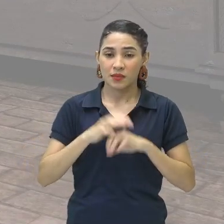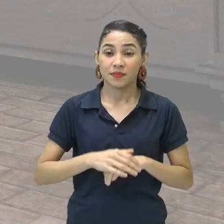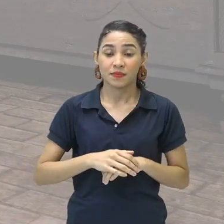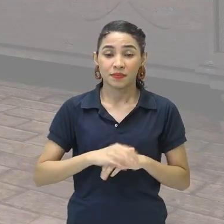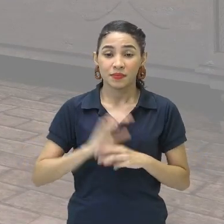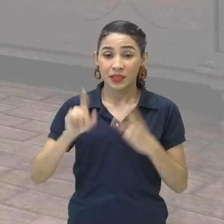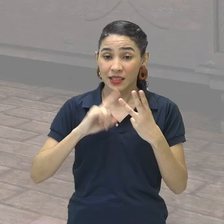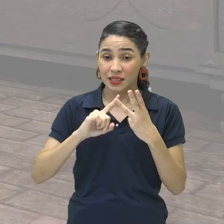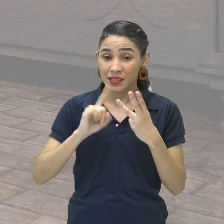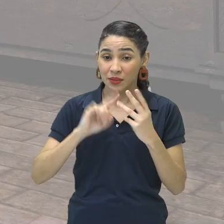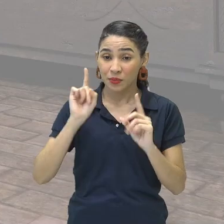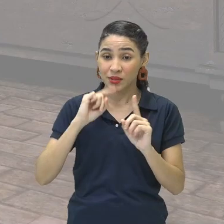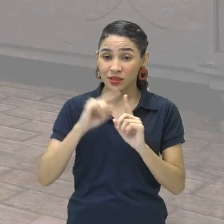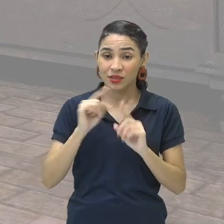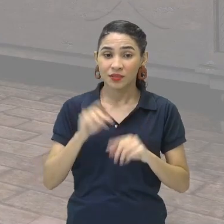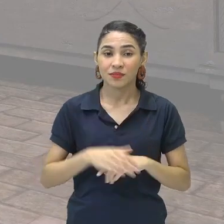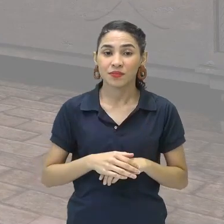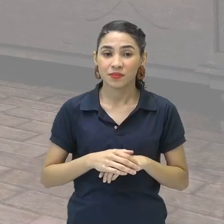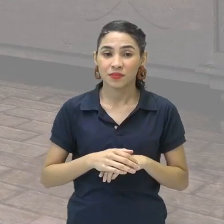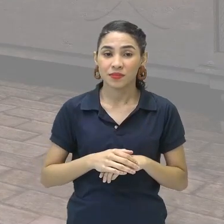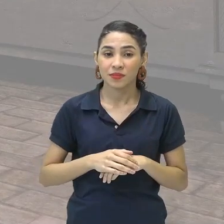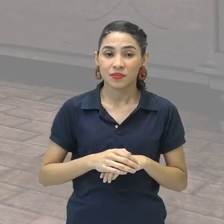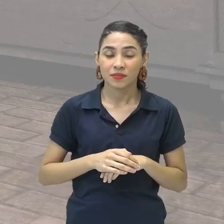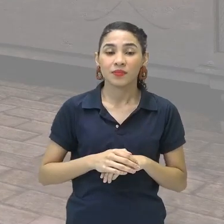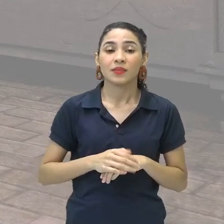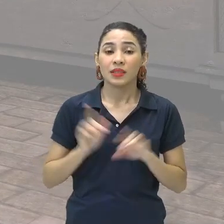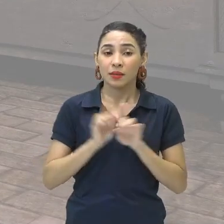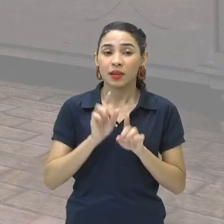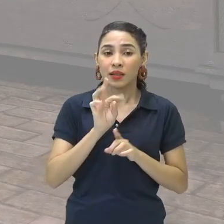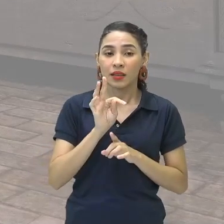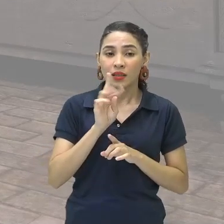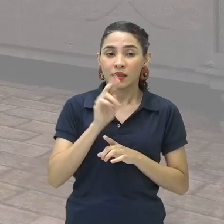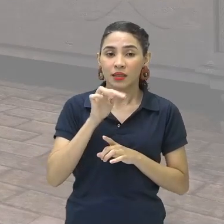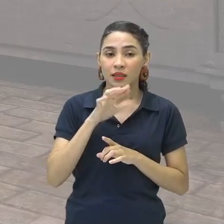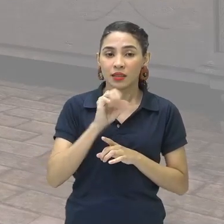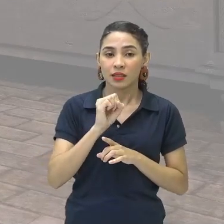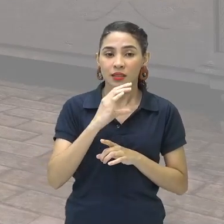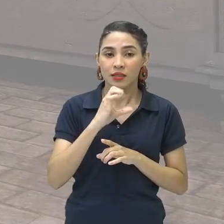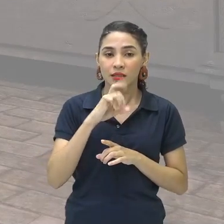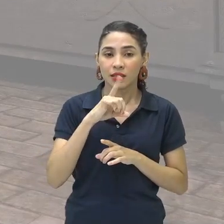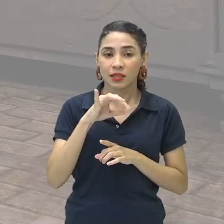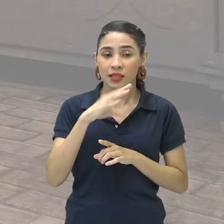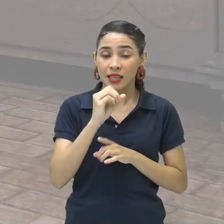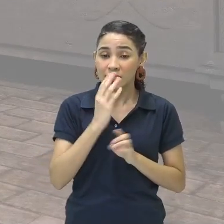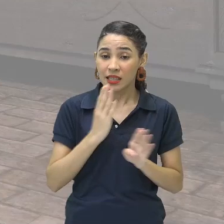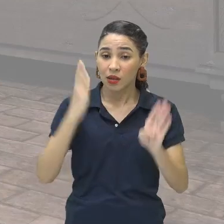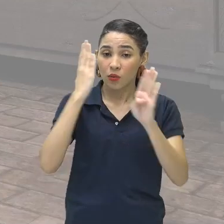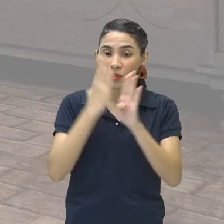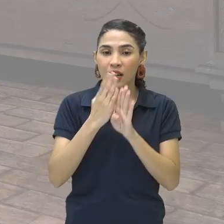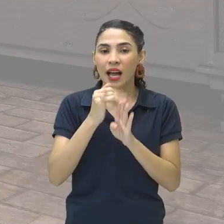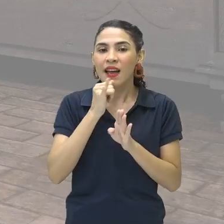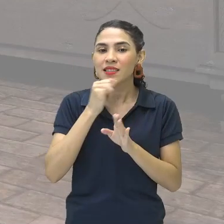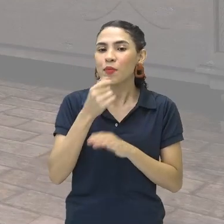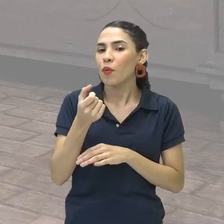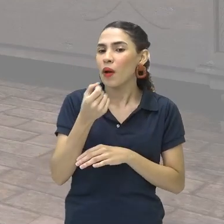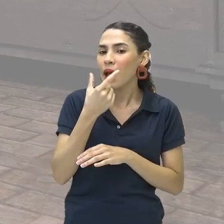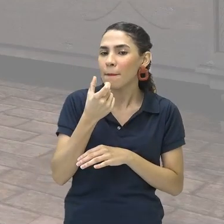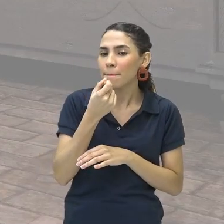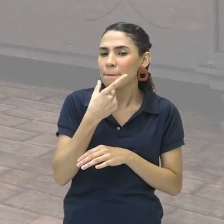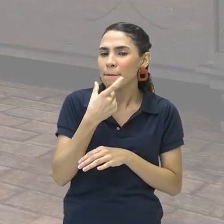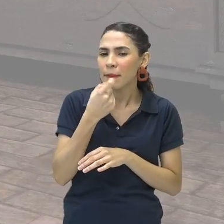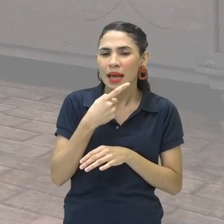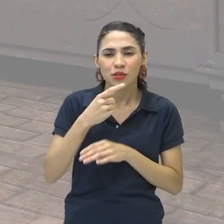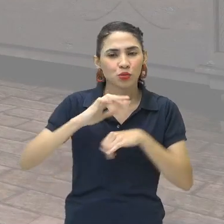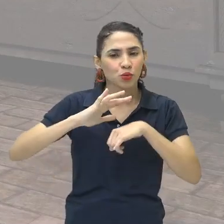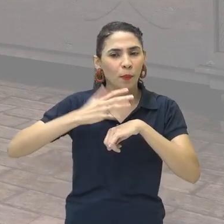terceiro objetivo é a transcendência, descobrir uma poção